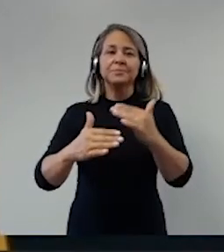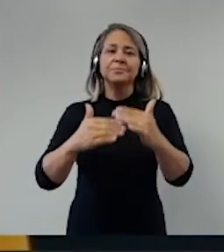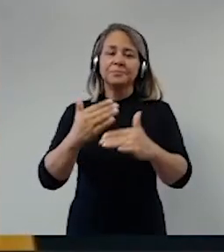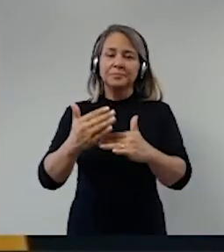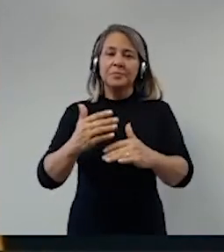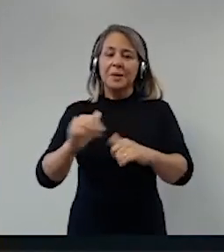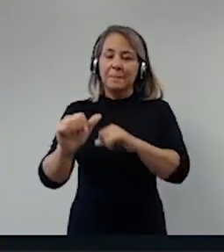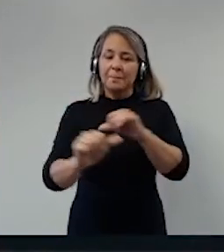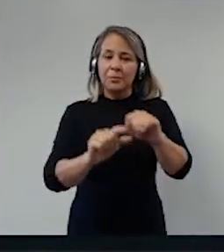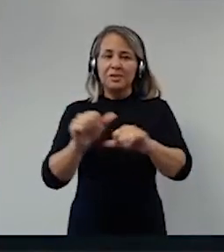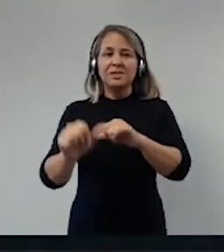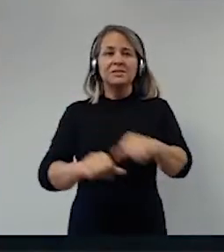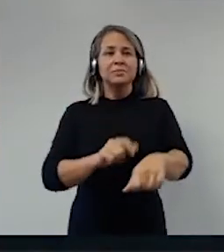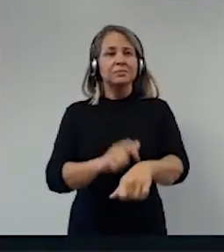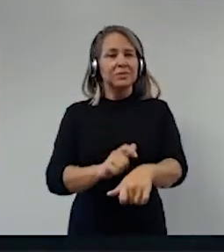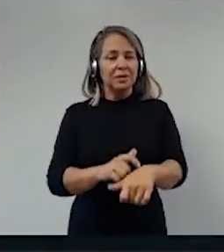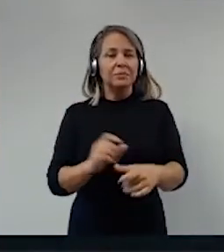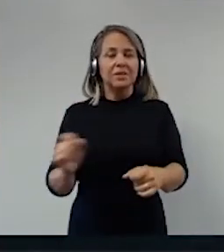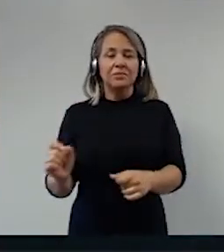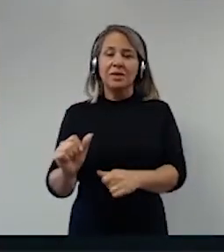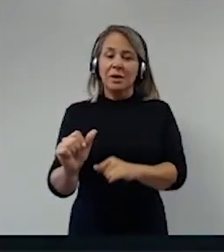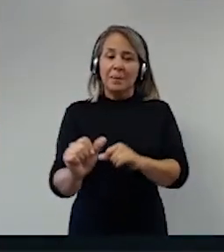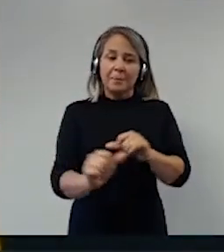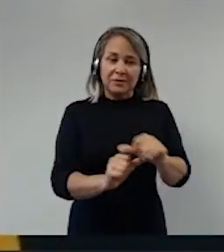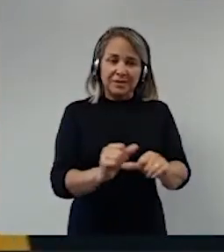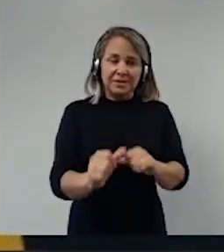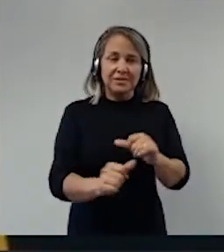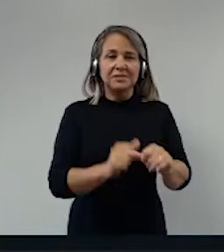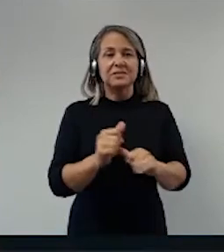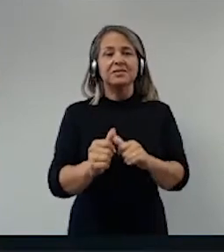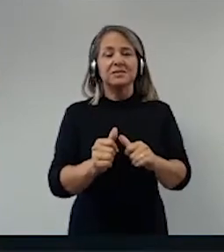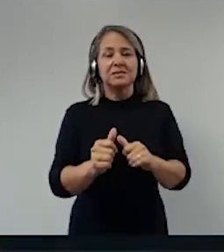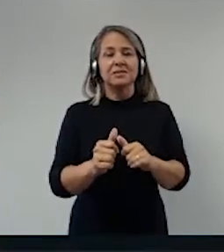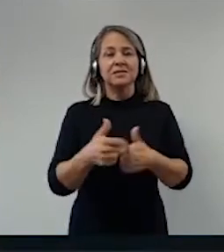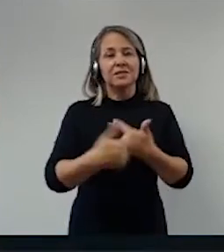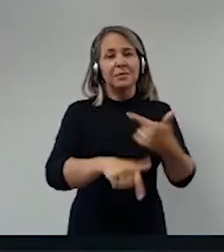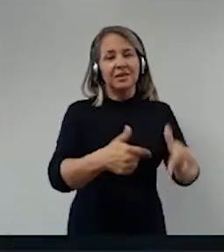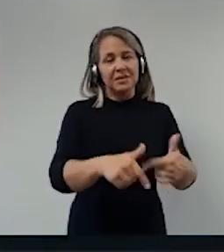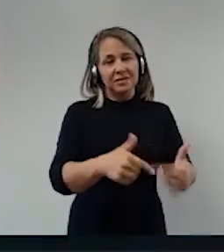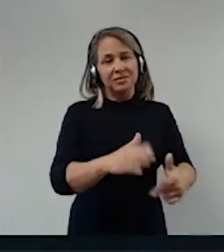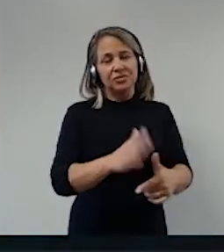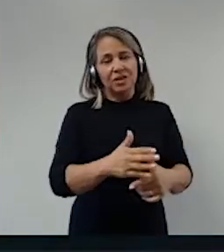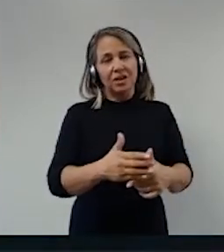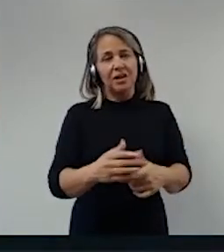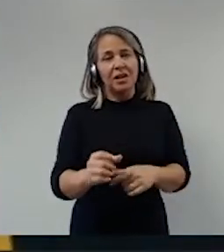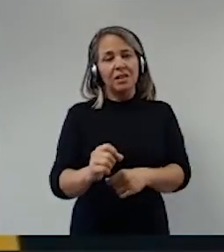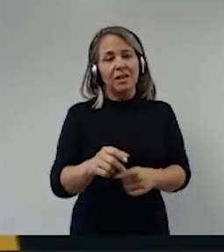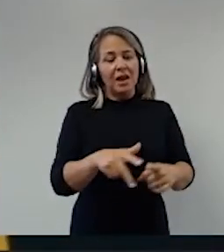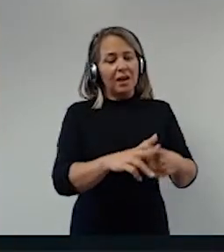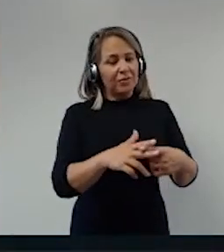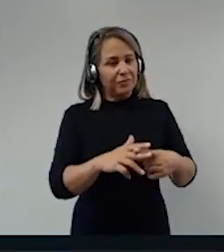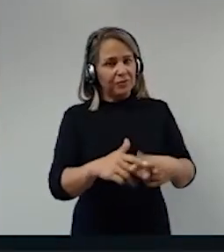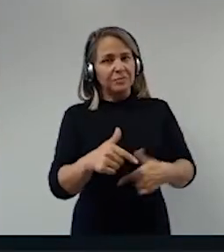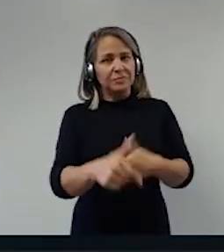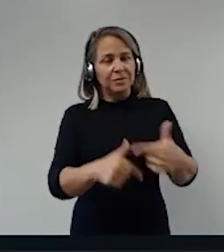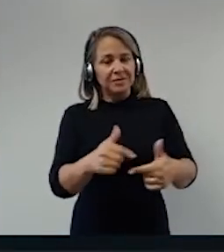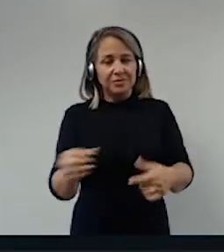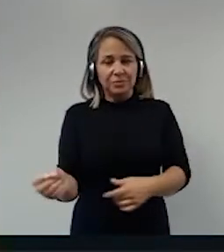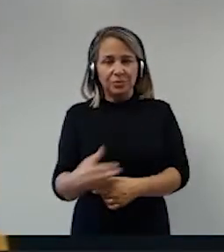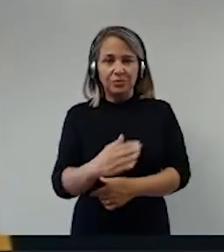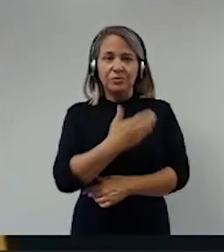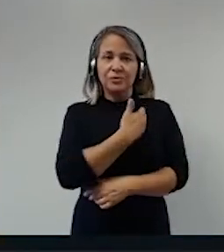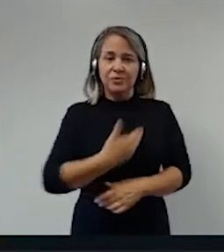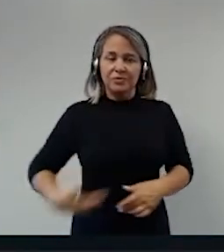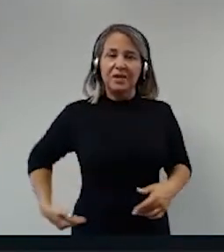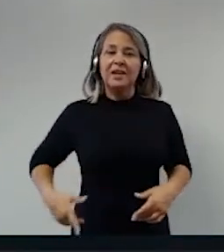período de mudanças. A gente teve a reforma, né, trabalhista em 2017, e aí agora nesse novo governo a gente tem aí a MP